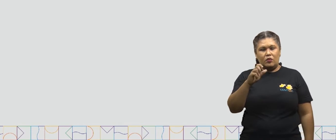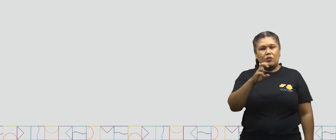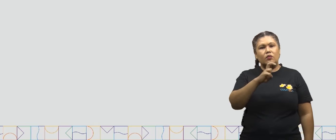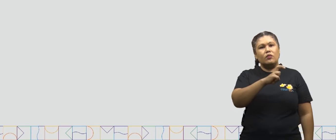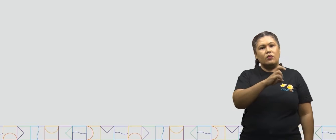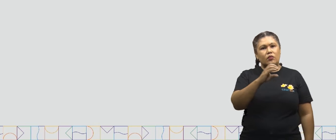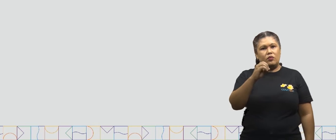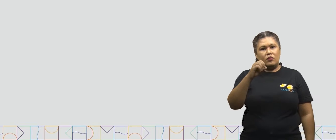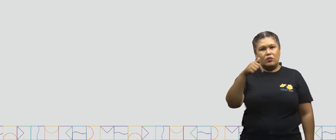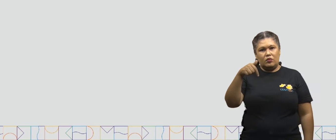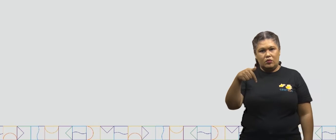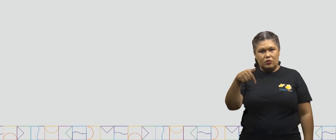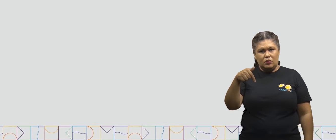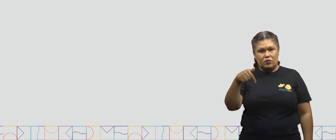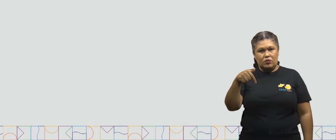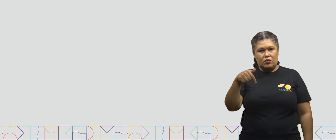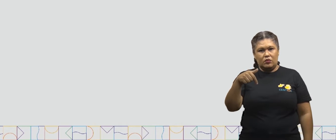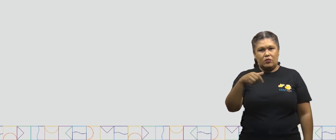705,